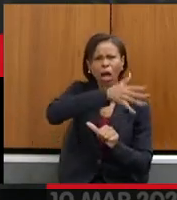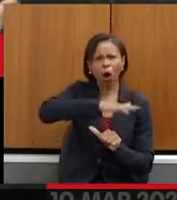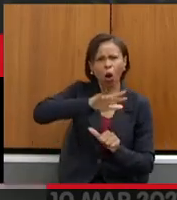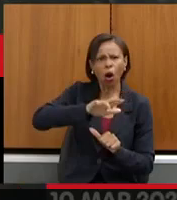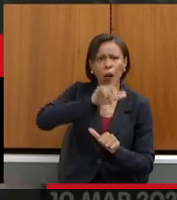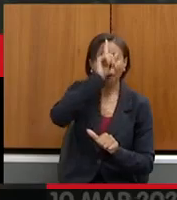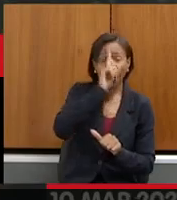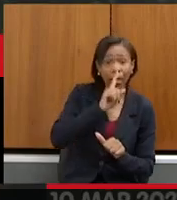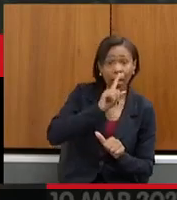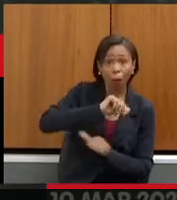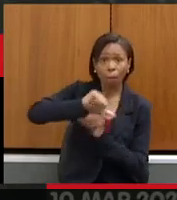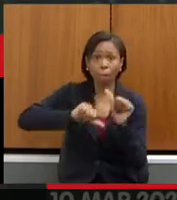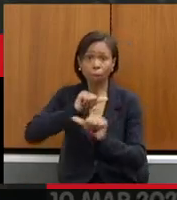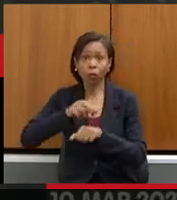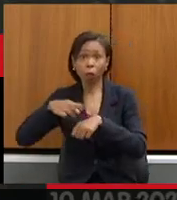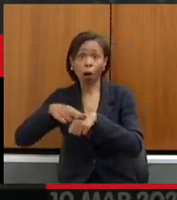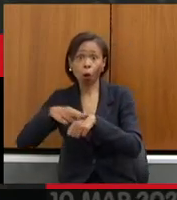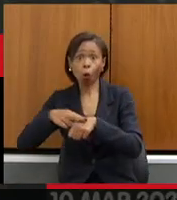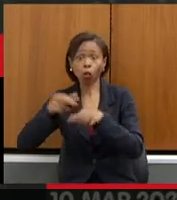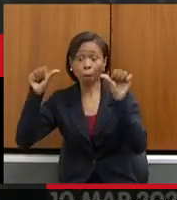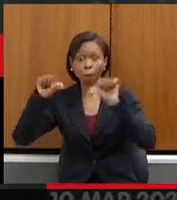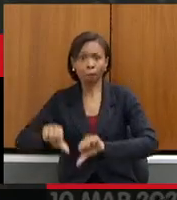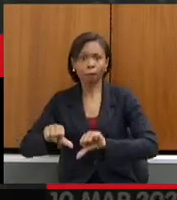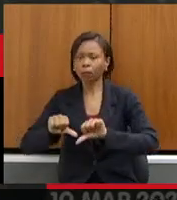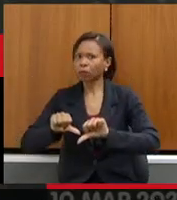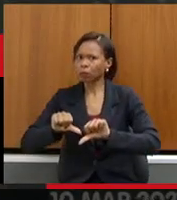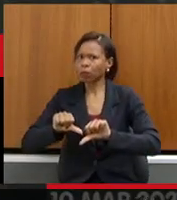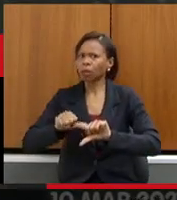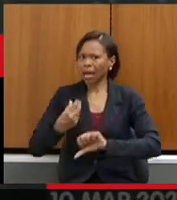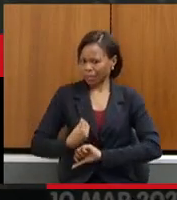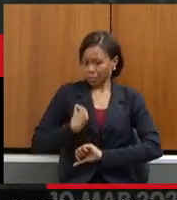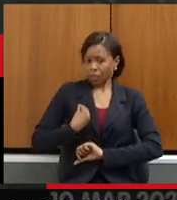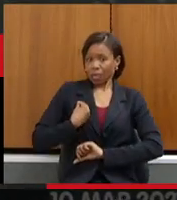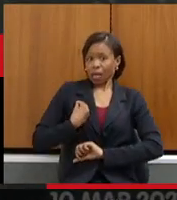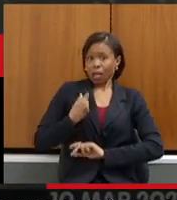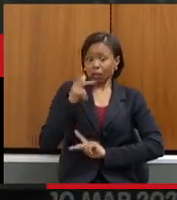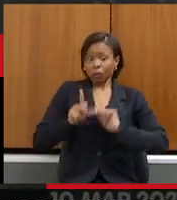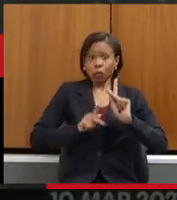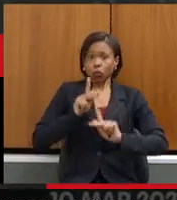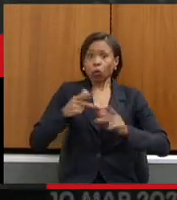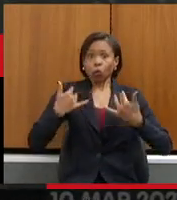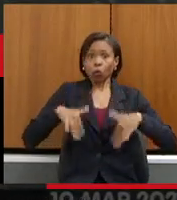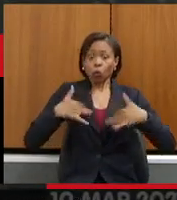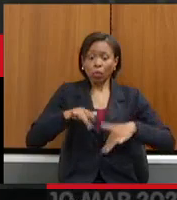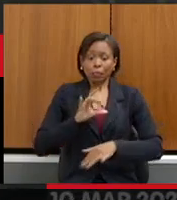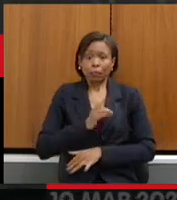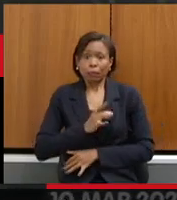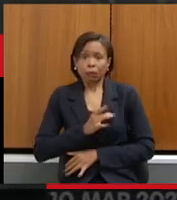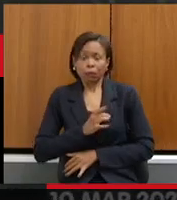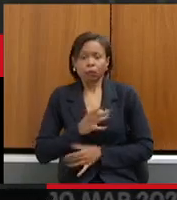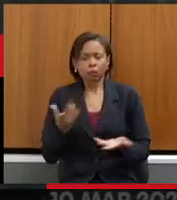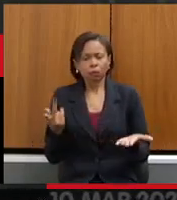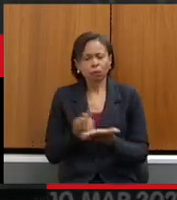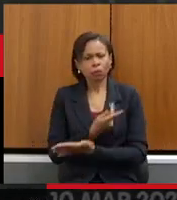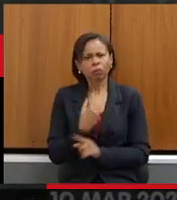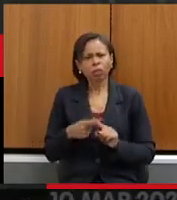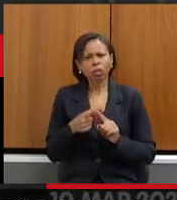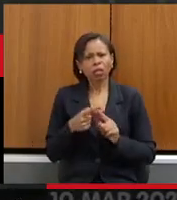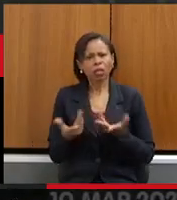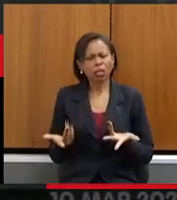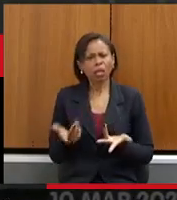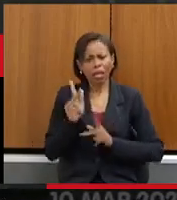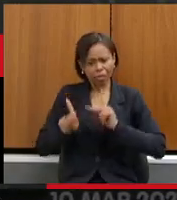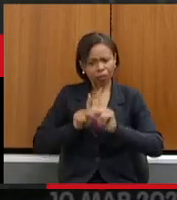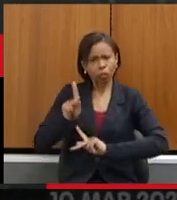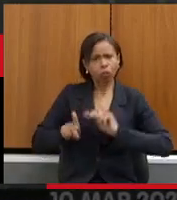esta onda que passa um tsunami na vida das e as pessoas ficam extremamente temerosos as porque as pessoas vêm no poder público